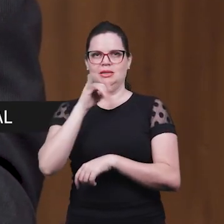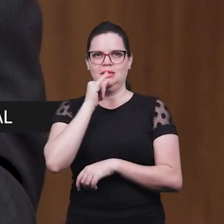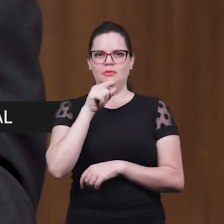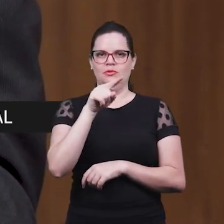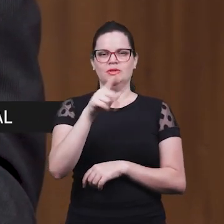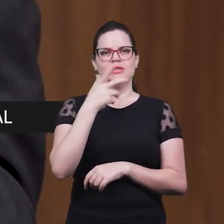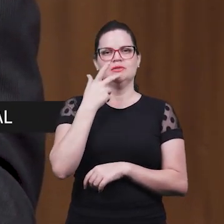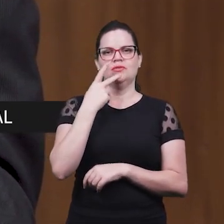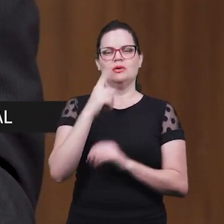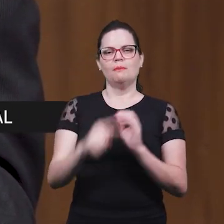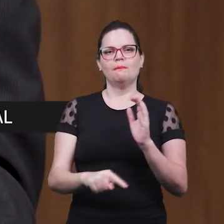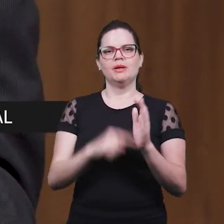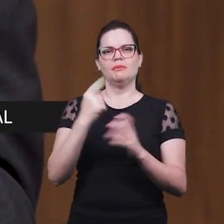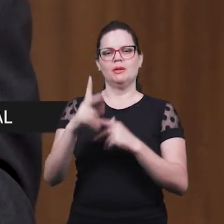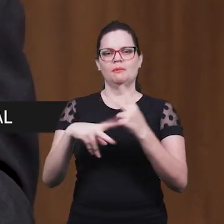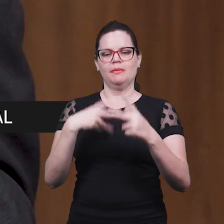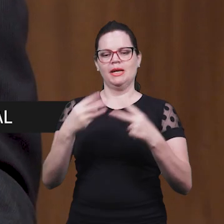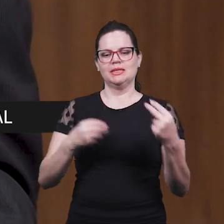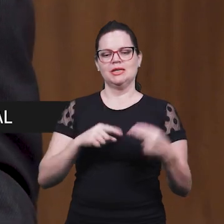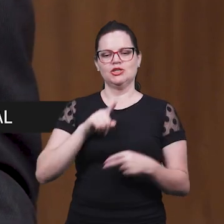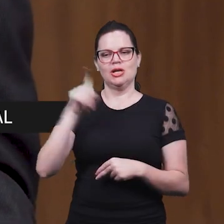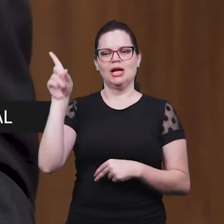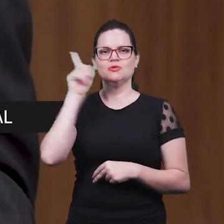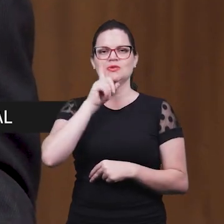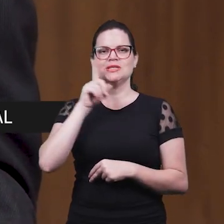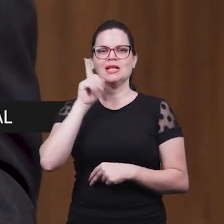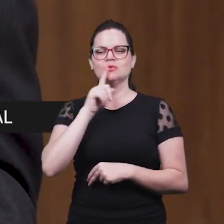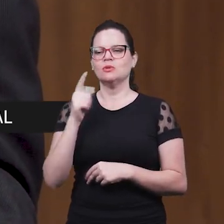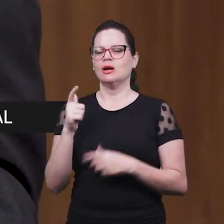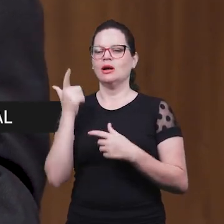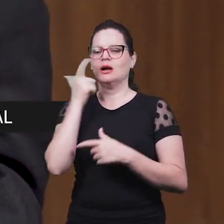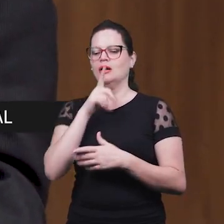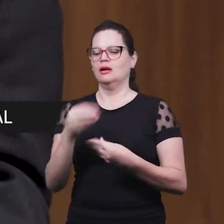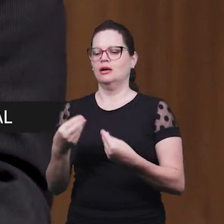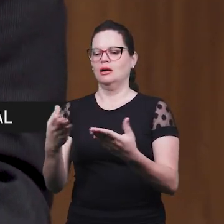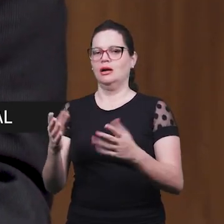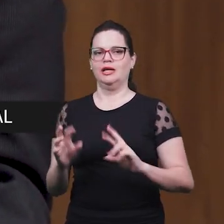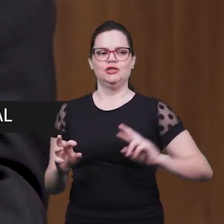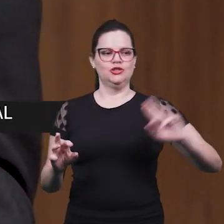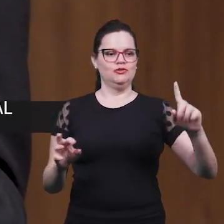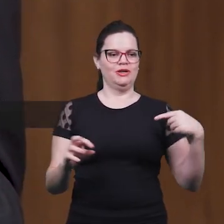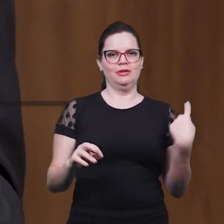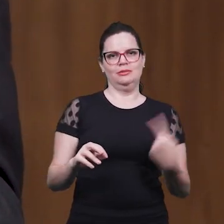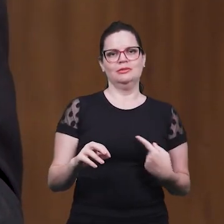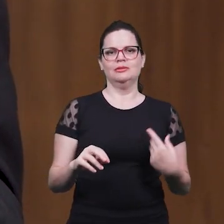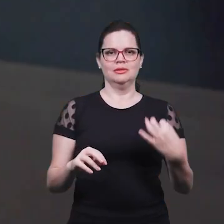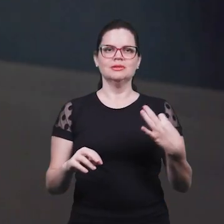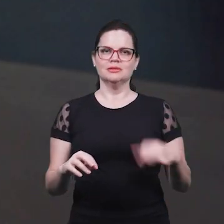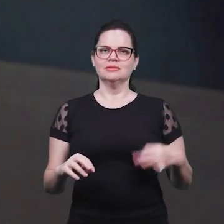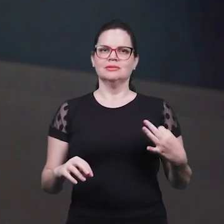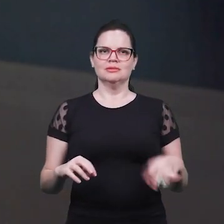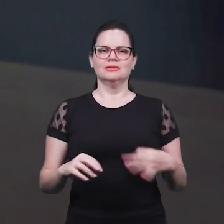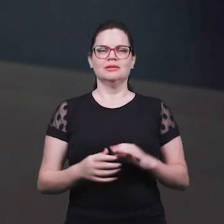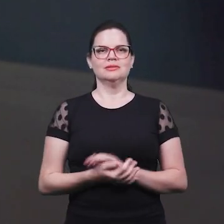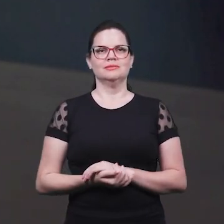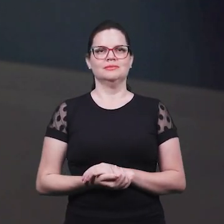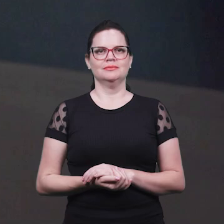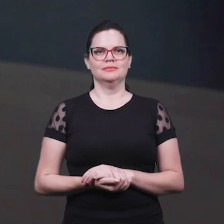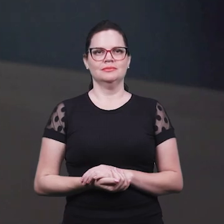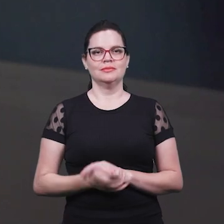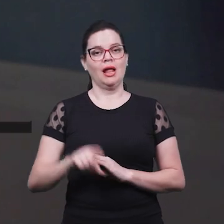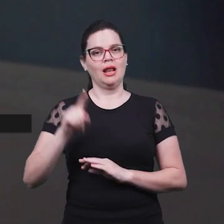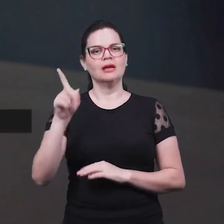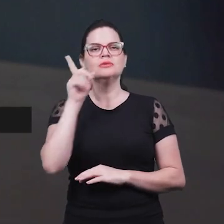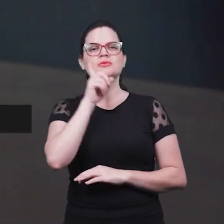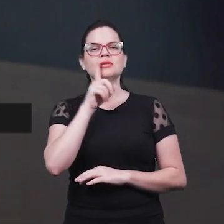sobre o primeiro presente que uma criança, né, nos Estados Unidos recebe é diferente do nosso, não é verdade? Exatamente. Nos